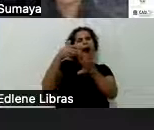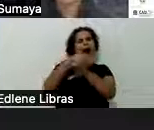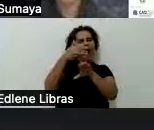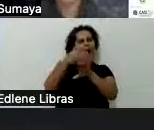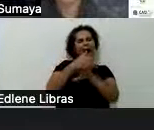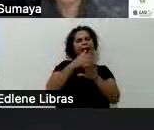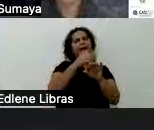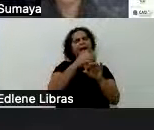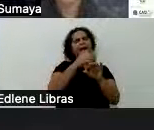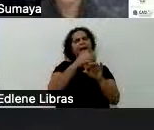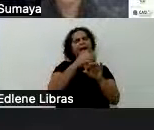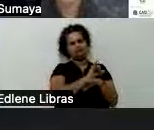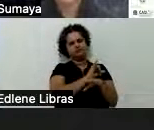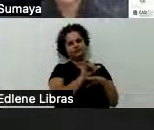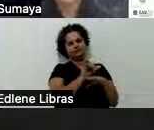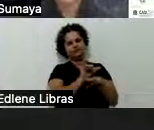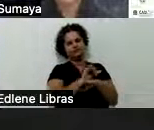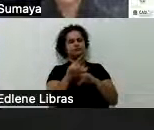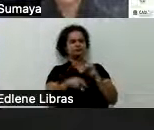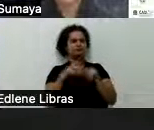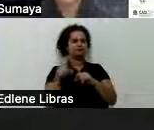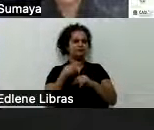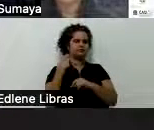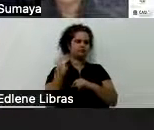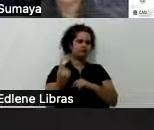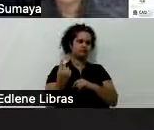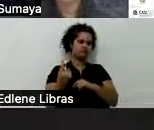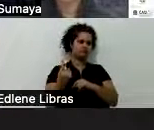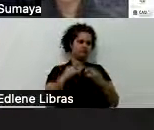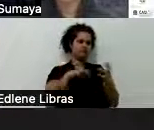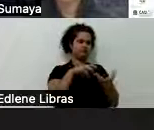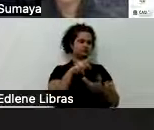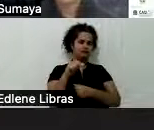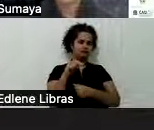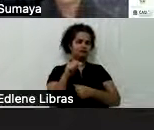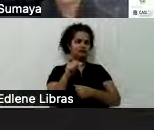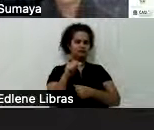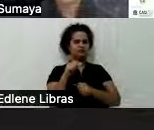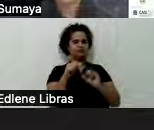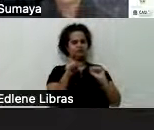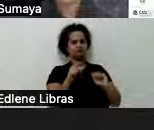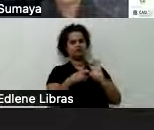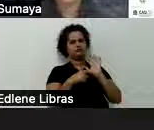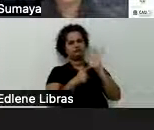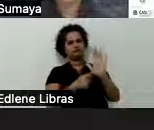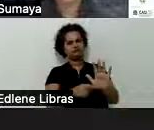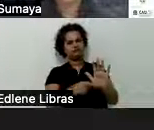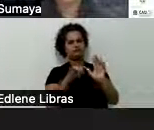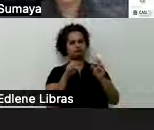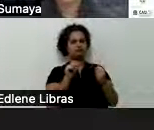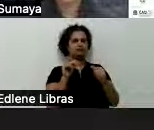e tentou selecionar uma em cada ponto do mundo para que pudesse mostrar essa universalização do